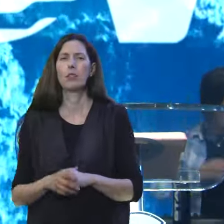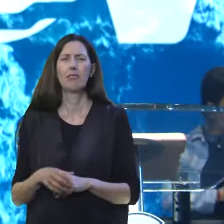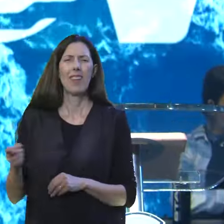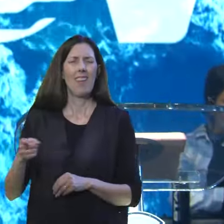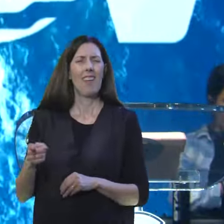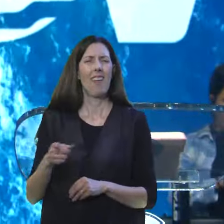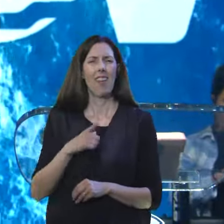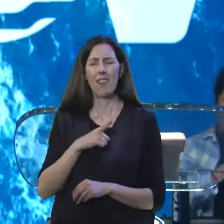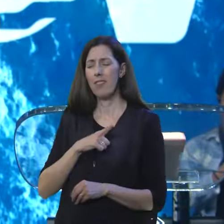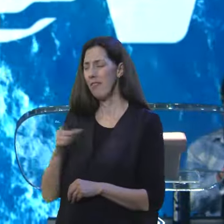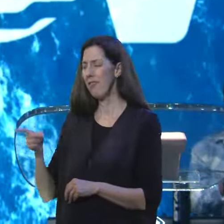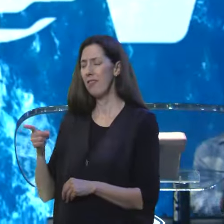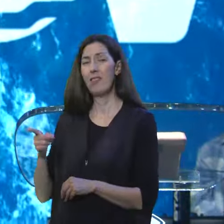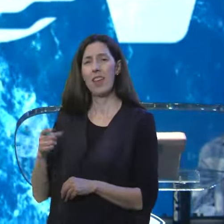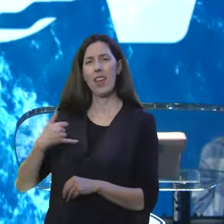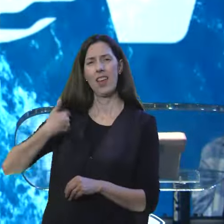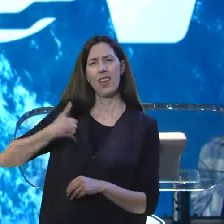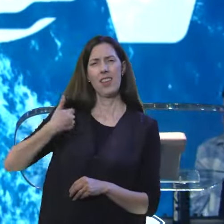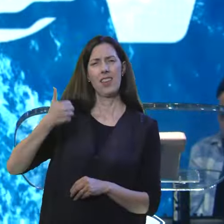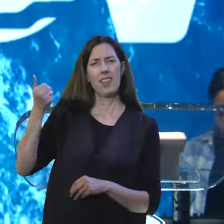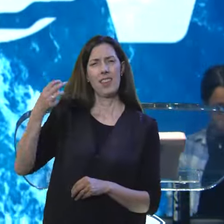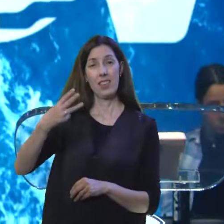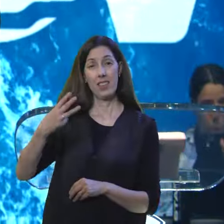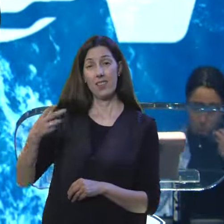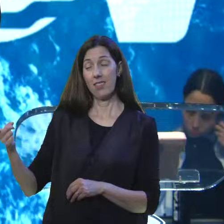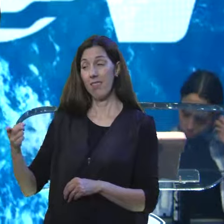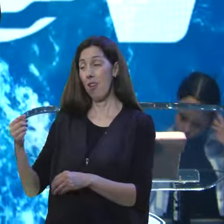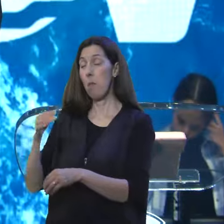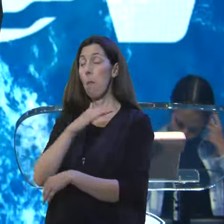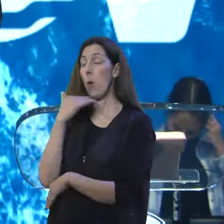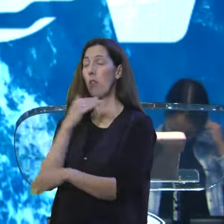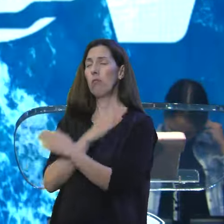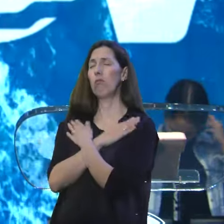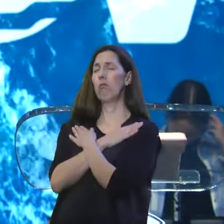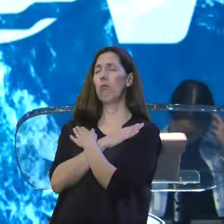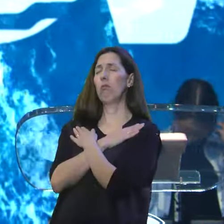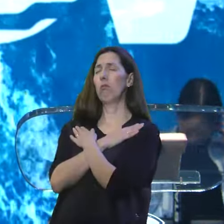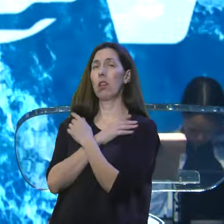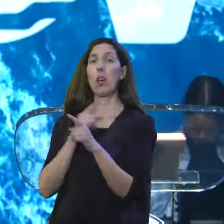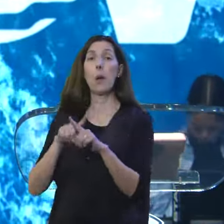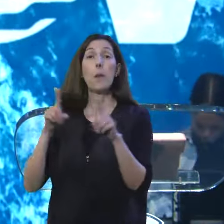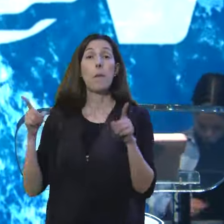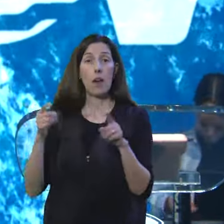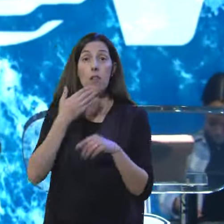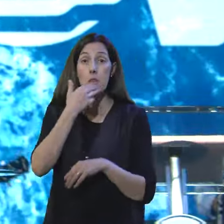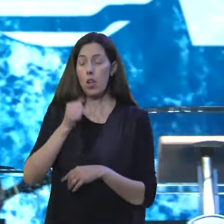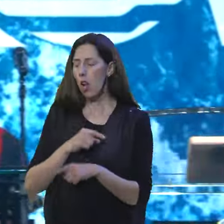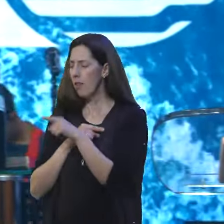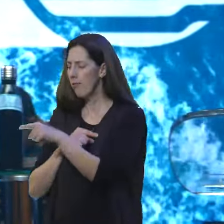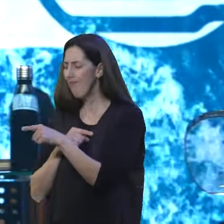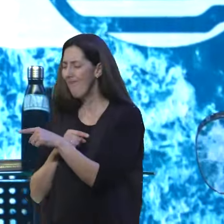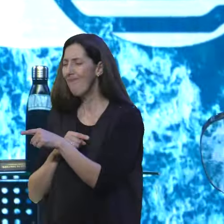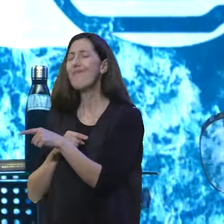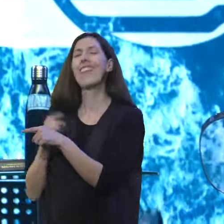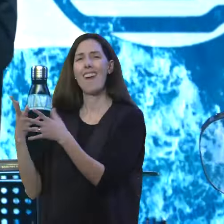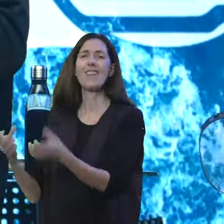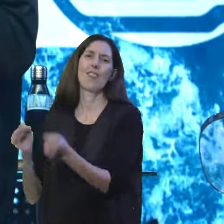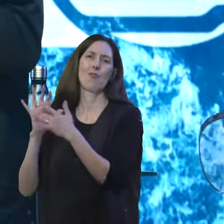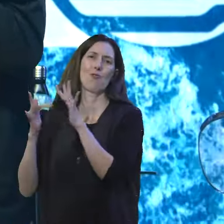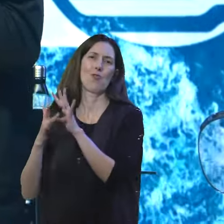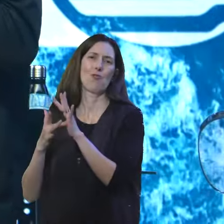mais horrível ver um adolescente de 13 anos deitado num caixão. Mas a melhor coisa foi ver um menino que não deixou Jesus para